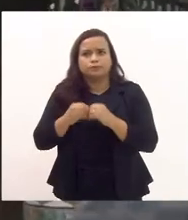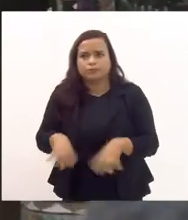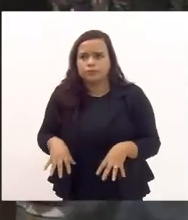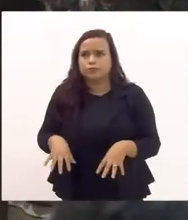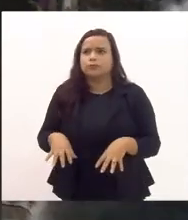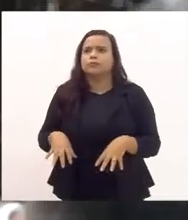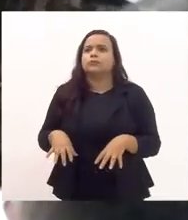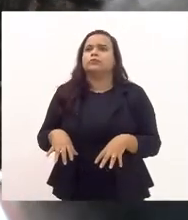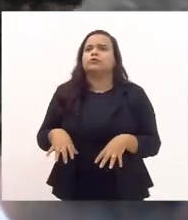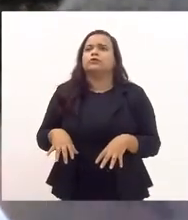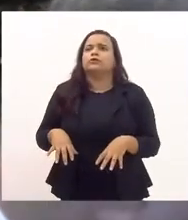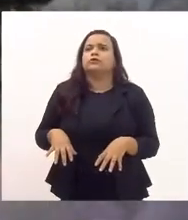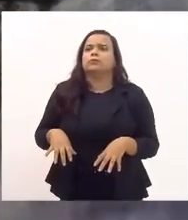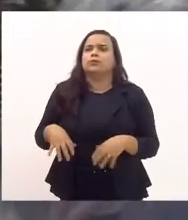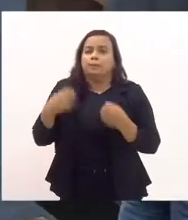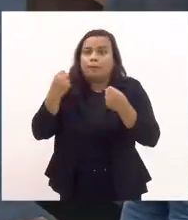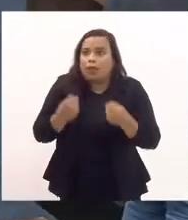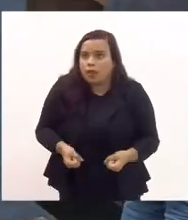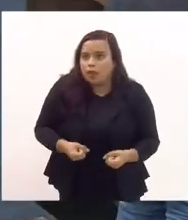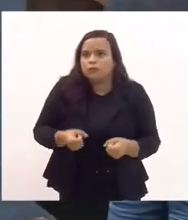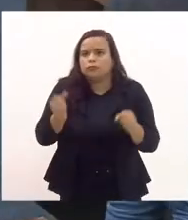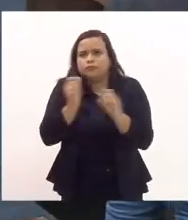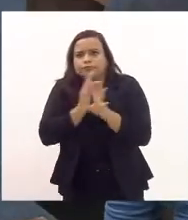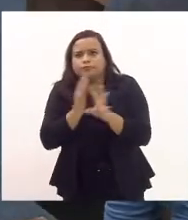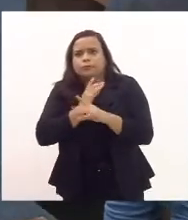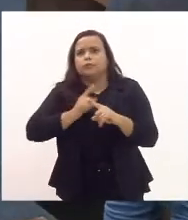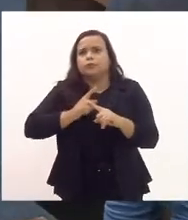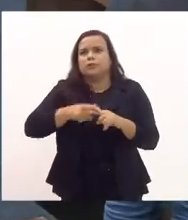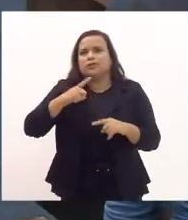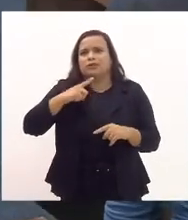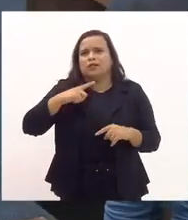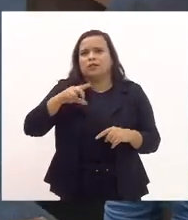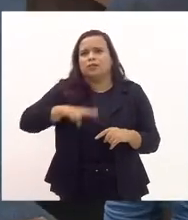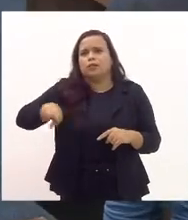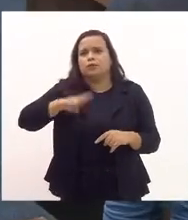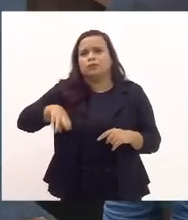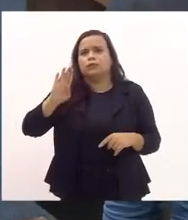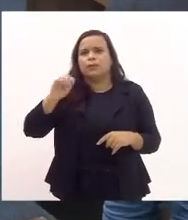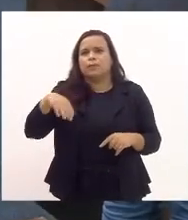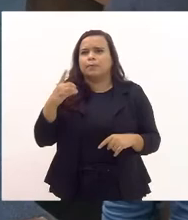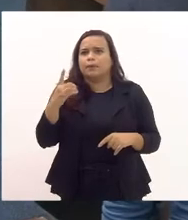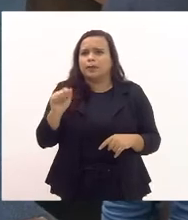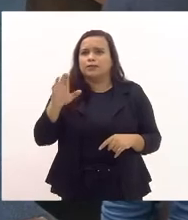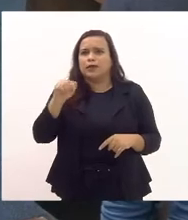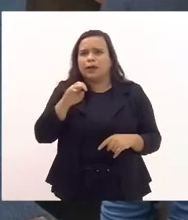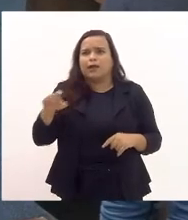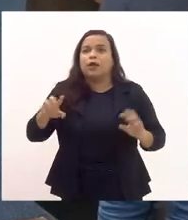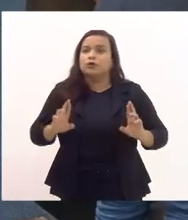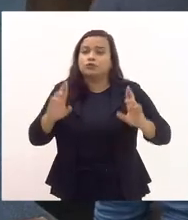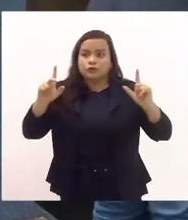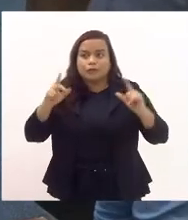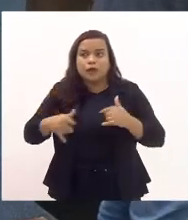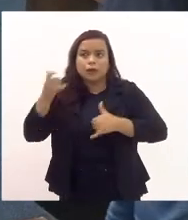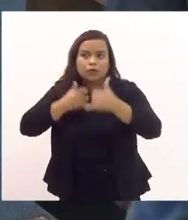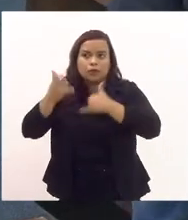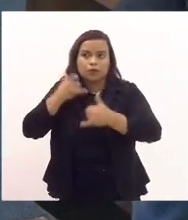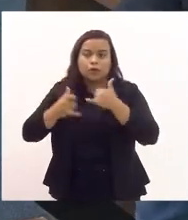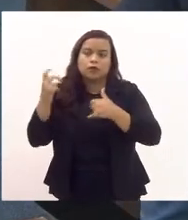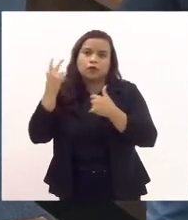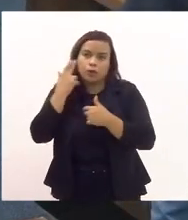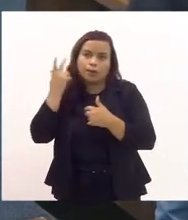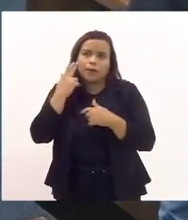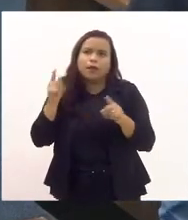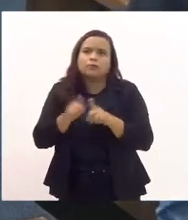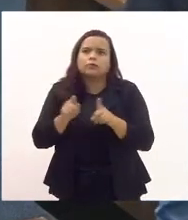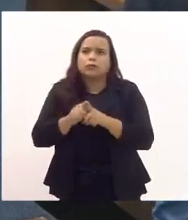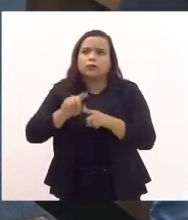carga de tráfego pois utiliza uma banda de canal diferente das chamadas telefônicas convencionais e do